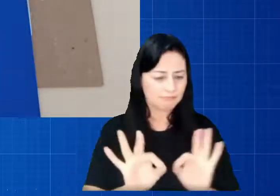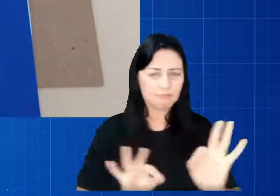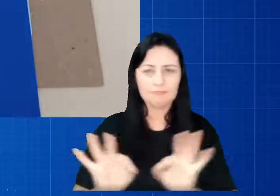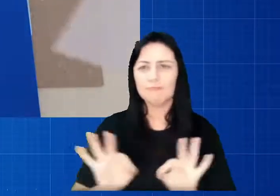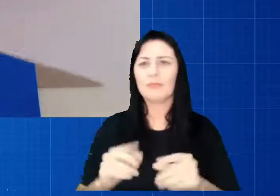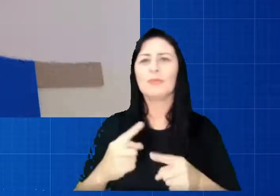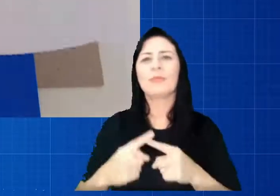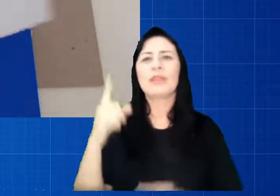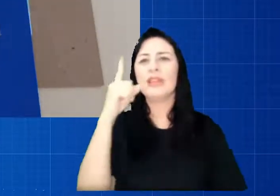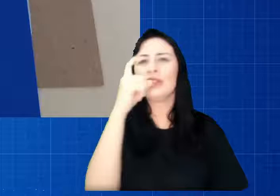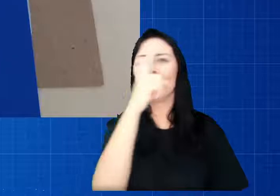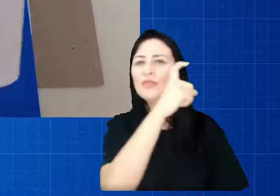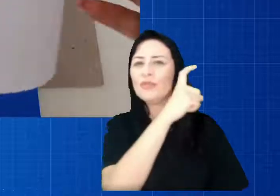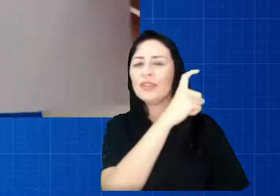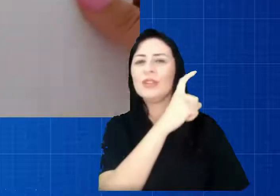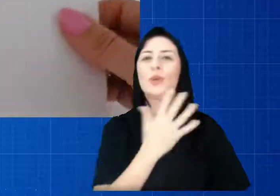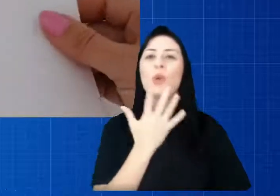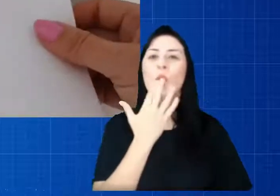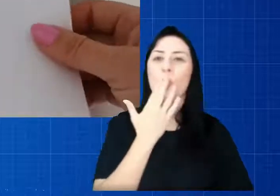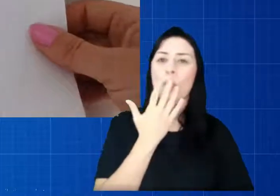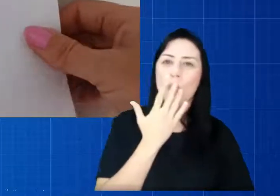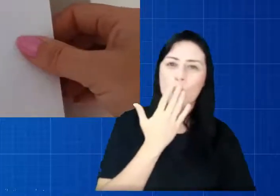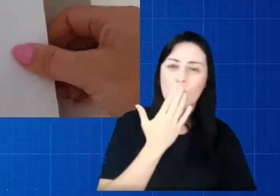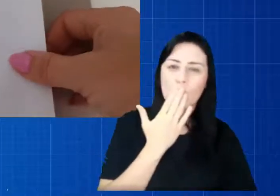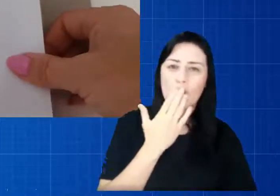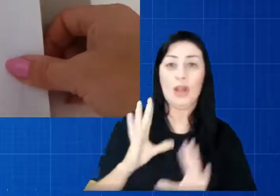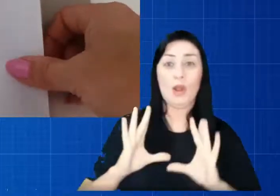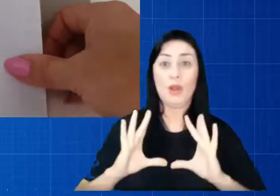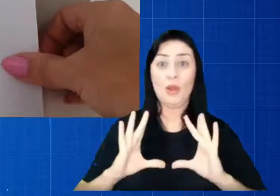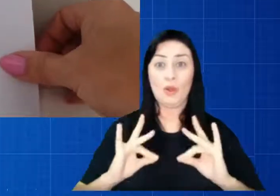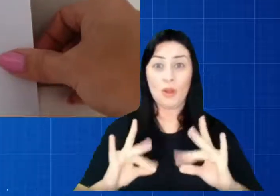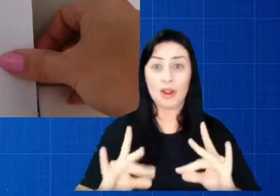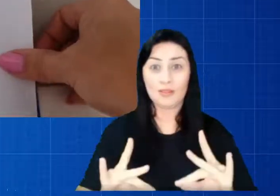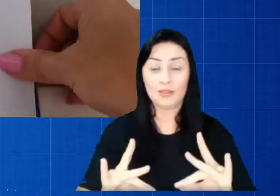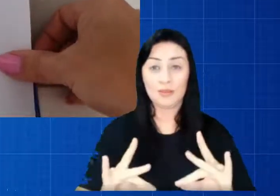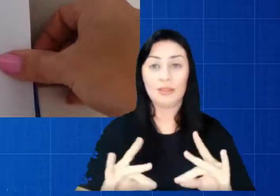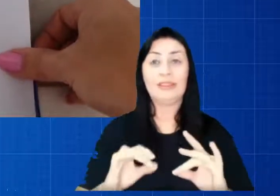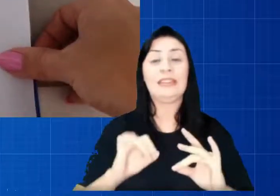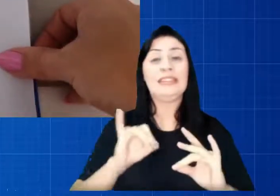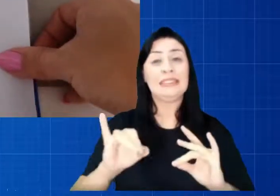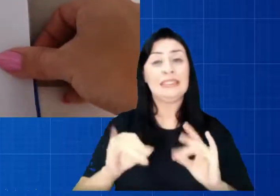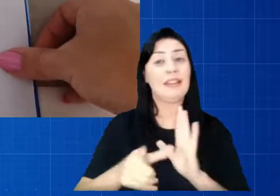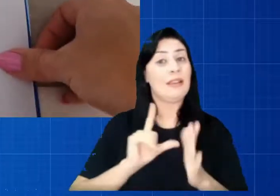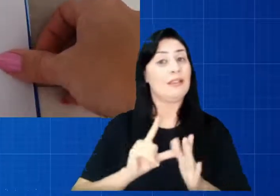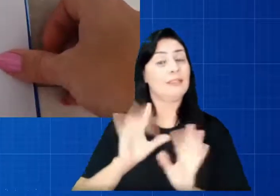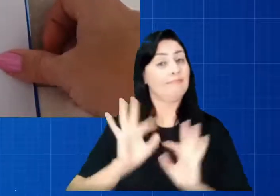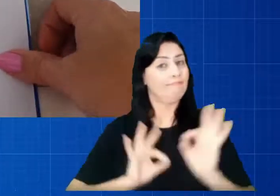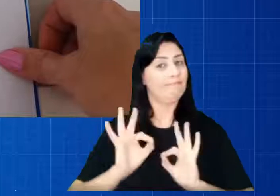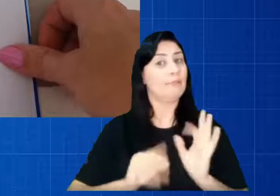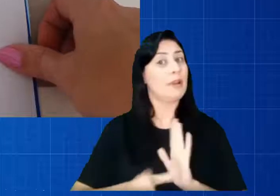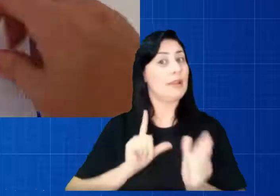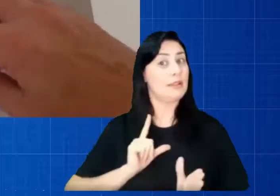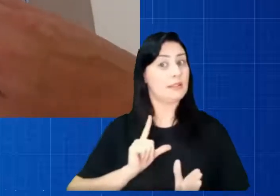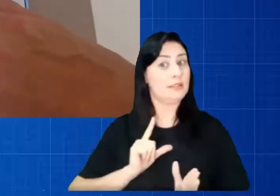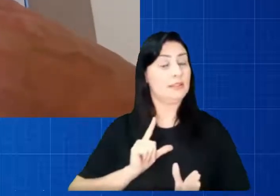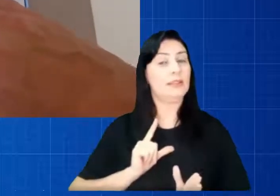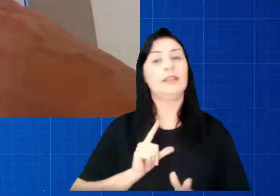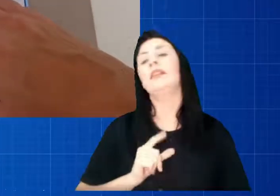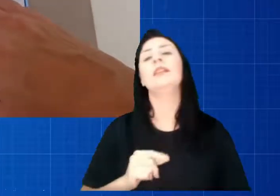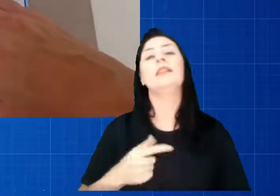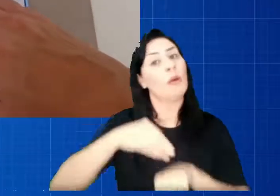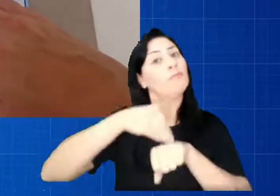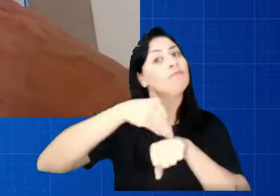elemento cor colando sem antes ter uma prévia, tá? Então, essa é uma dica valiosa.